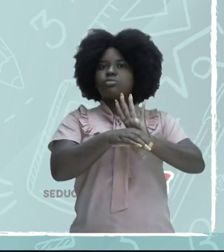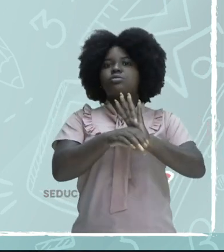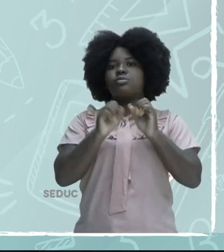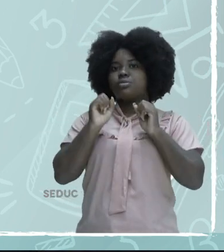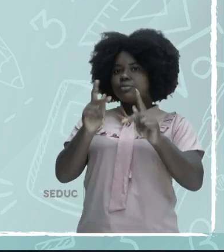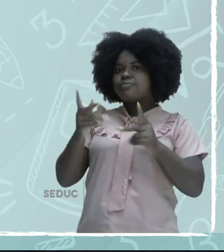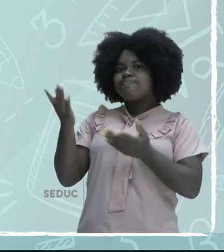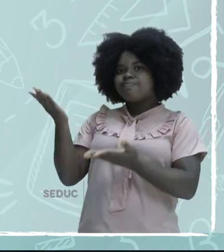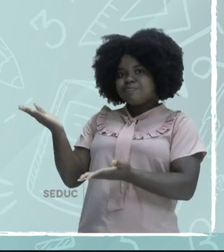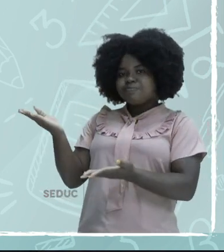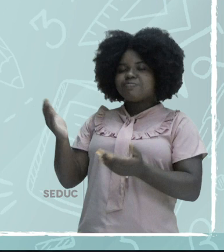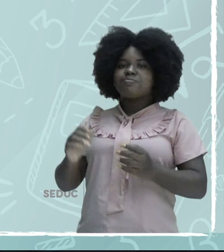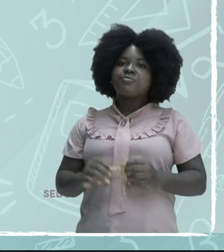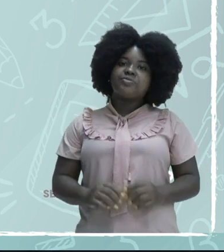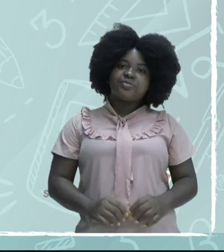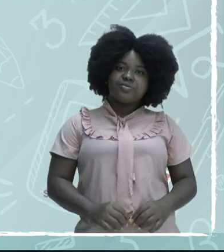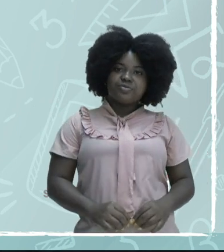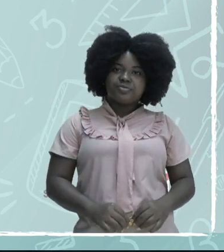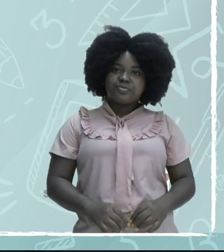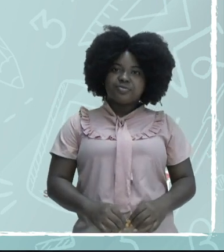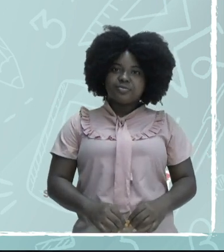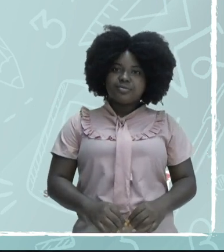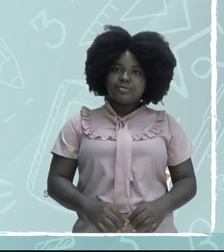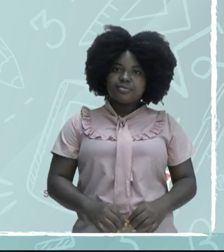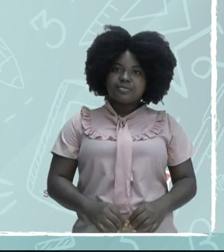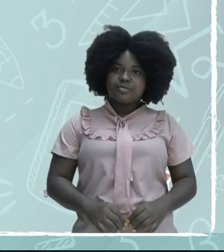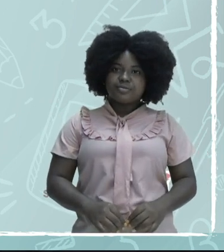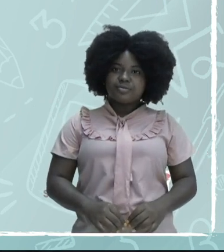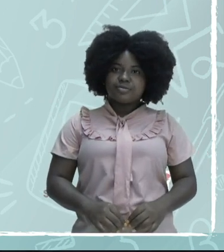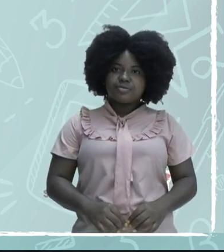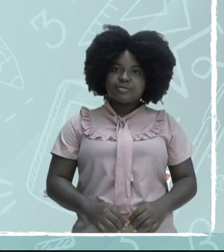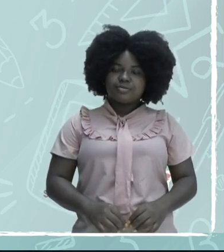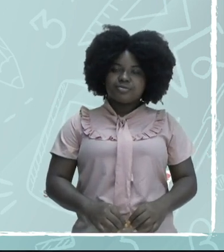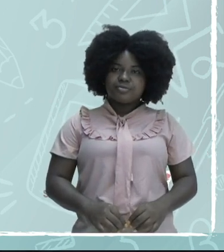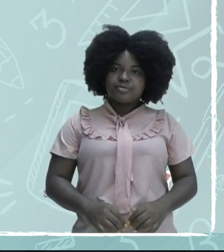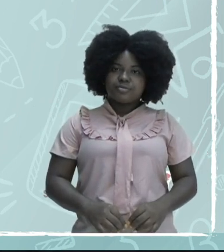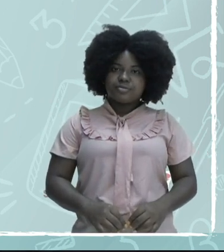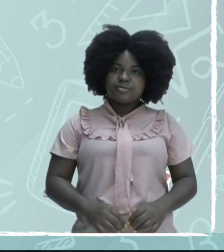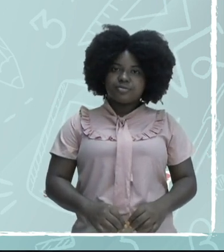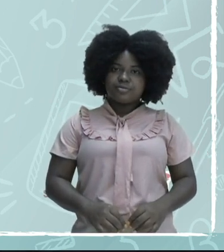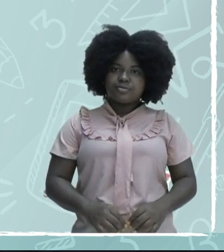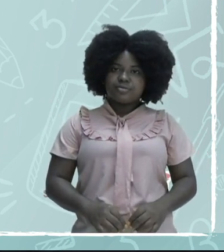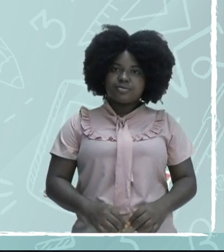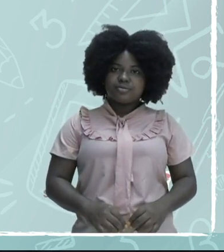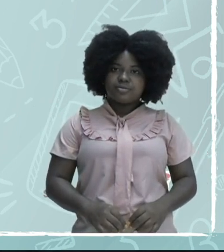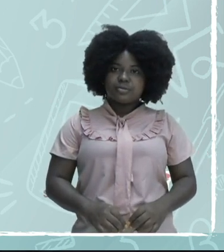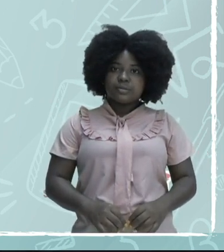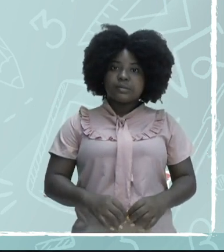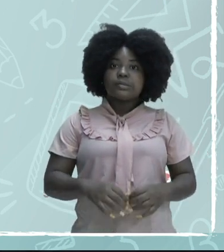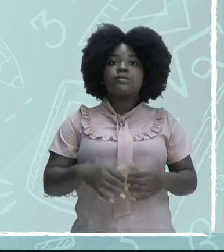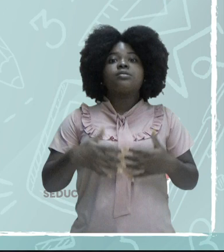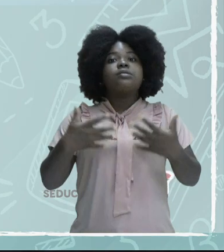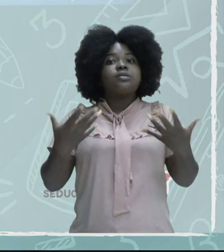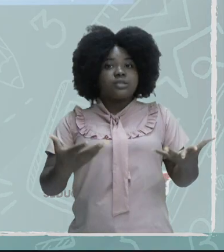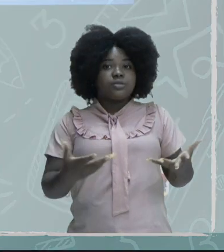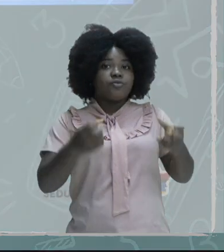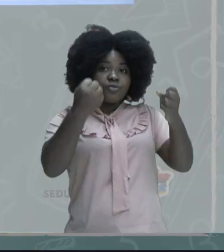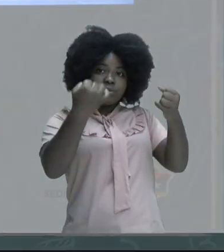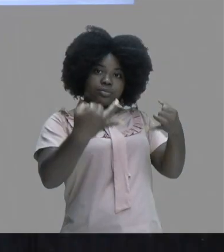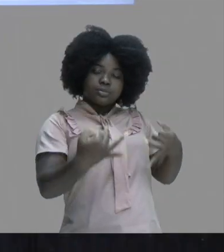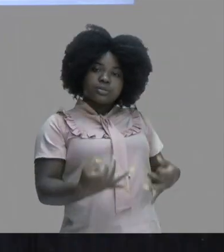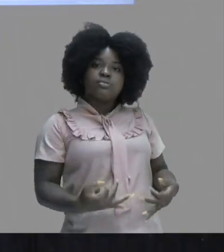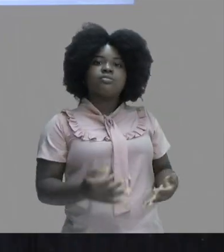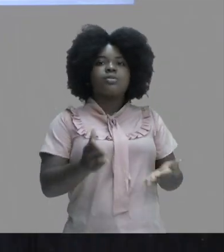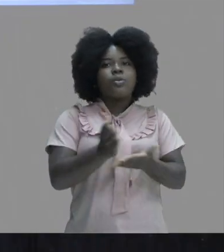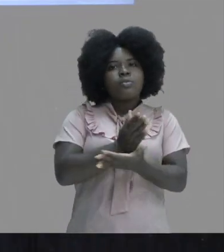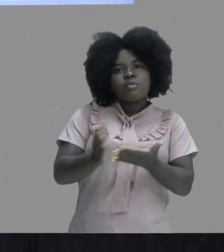Quarto, as características e quinto, a Declaração Universal dos Direitos Humanos. Vamos comentar sobre alguns artigos